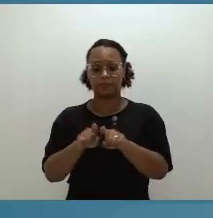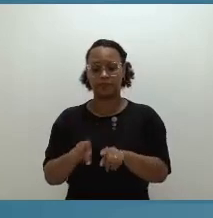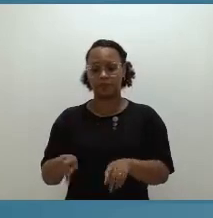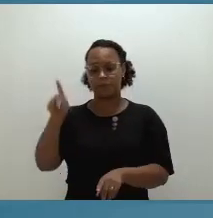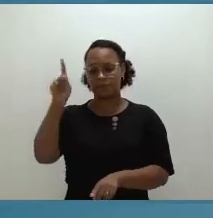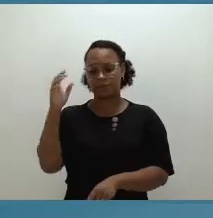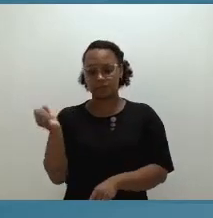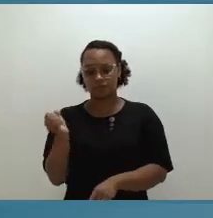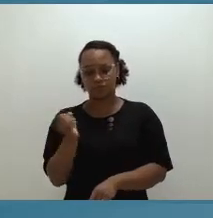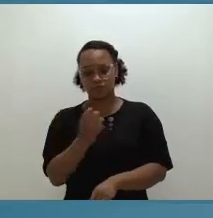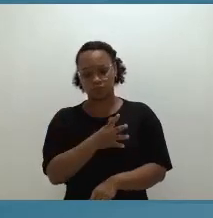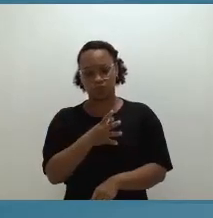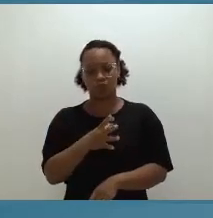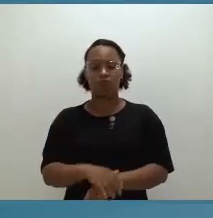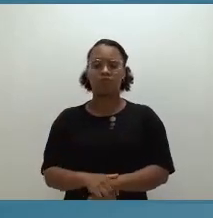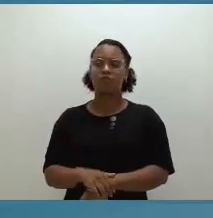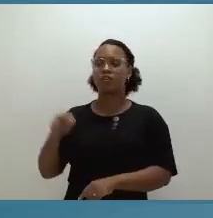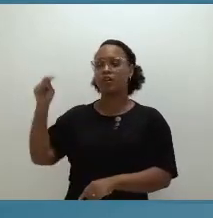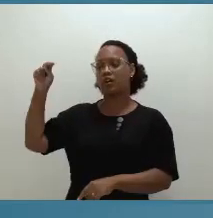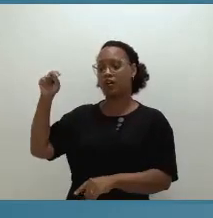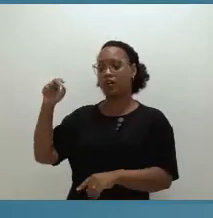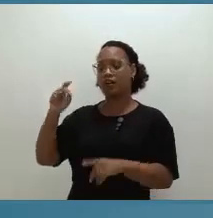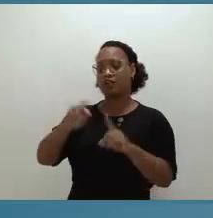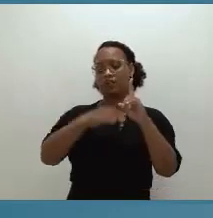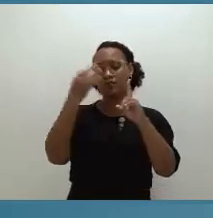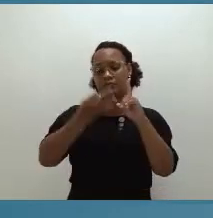presidente, colega minha, Mazareira,